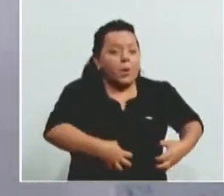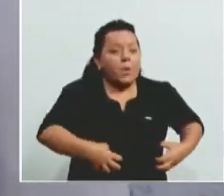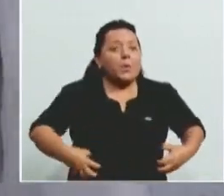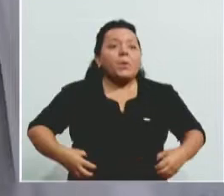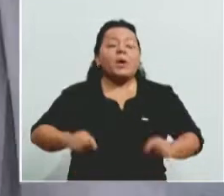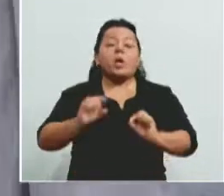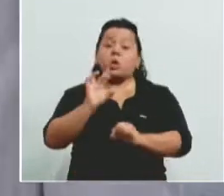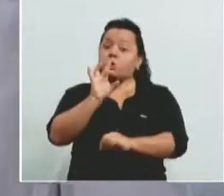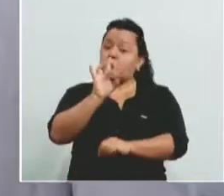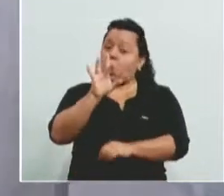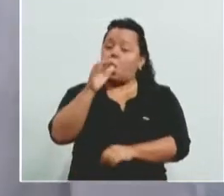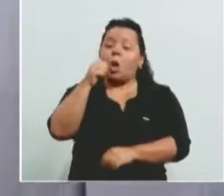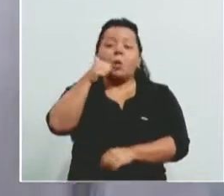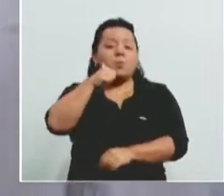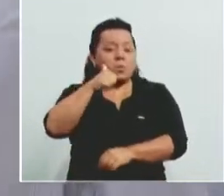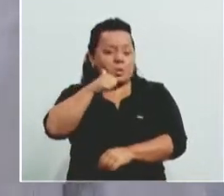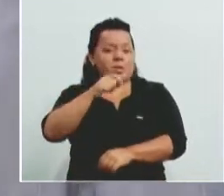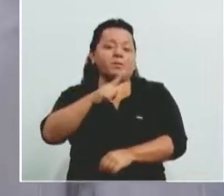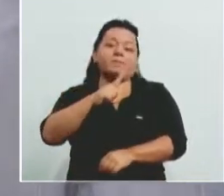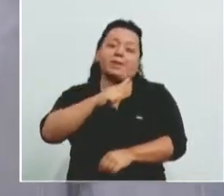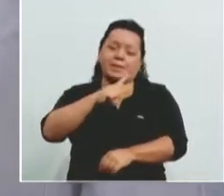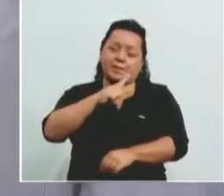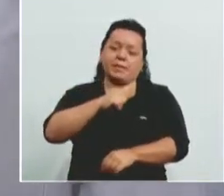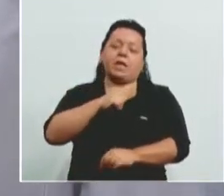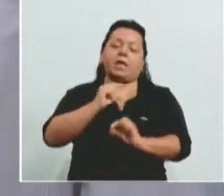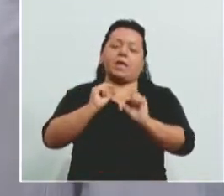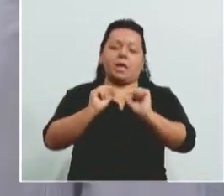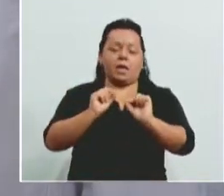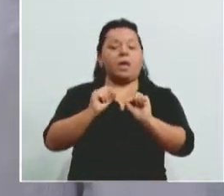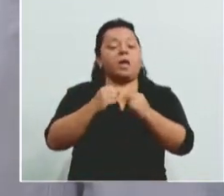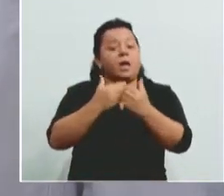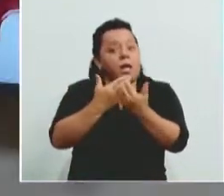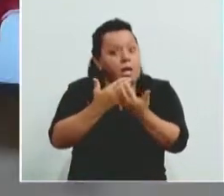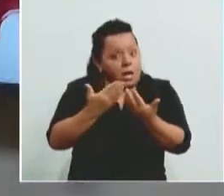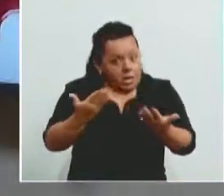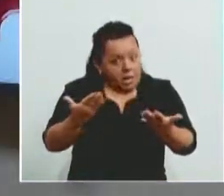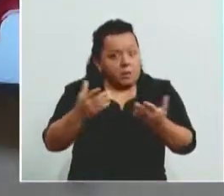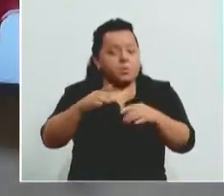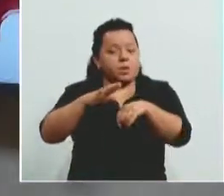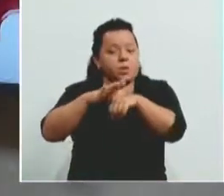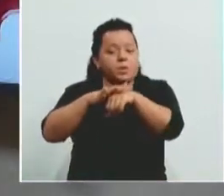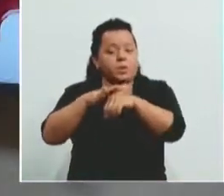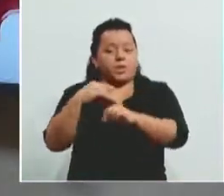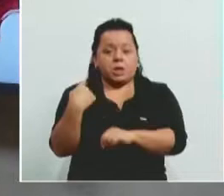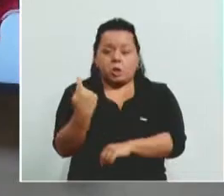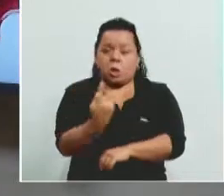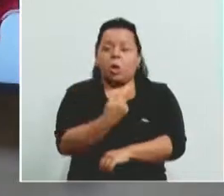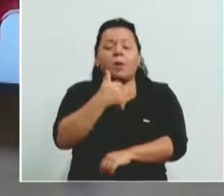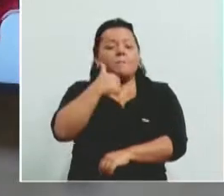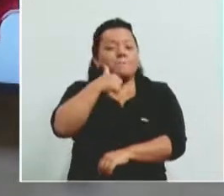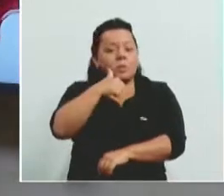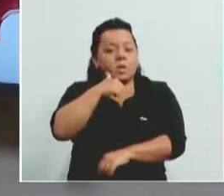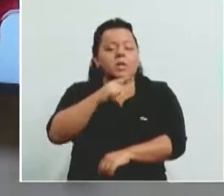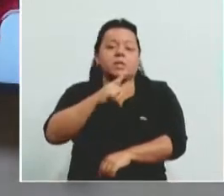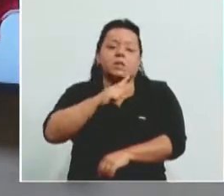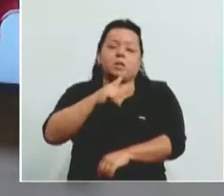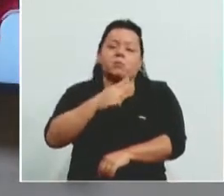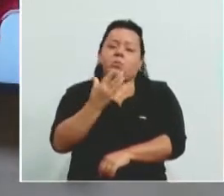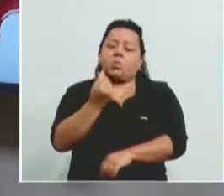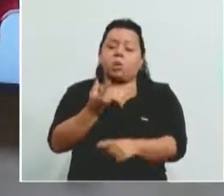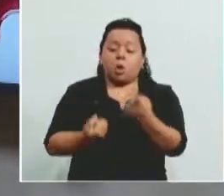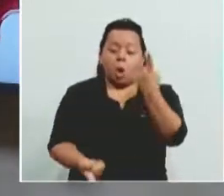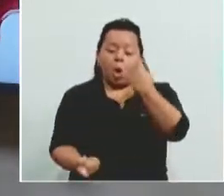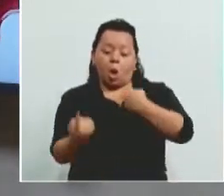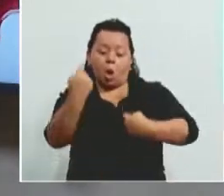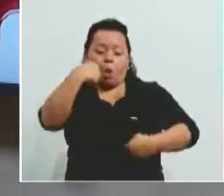endometriose. Só mulheres. É uma doença feminina. É uma doença estrogênio dependente. Nós, mulheres, nós somos cheias de estrogênio. Então,